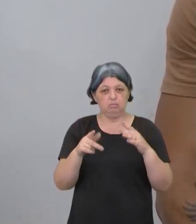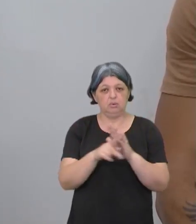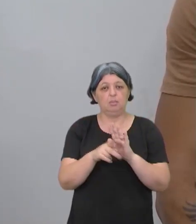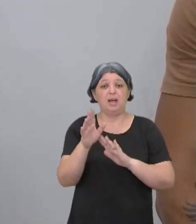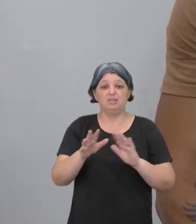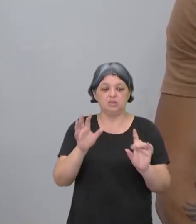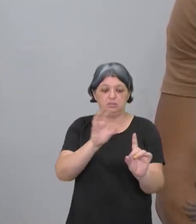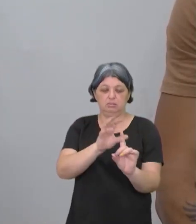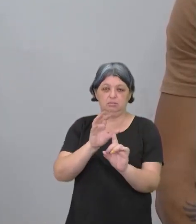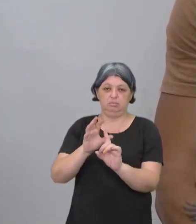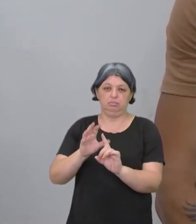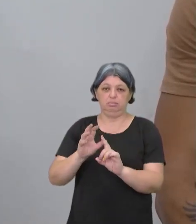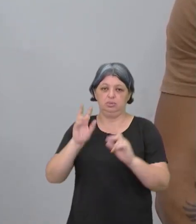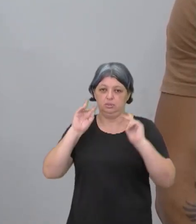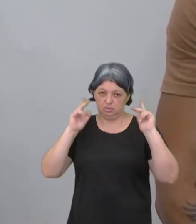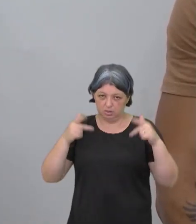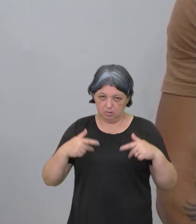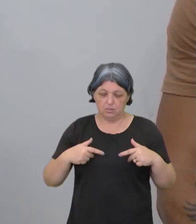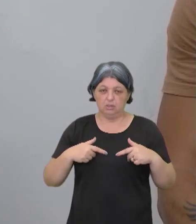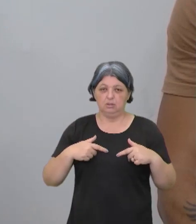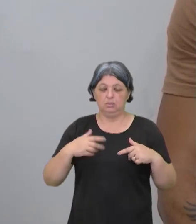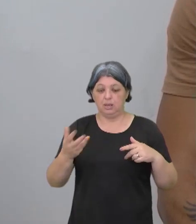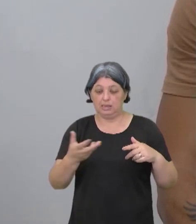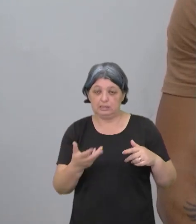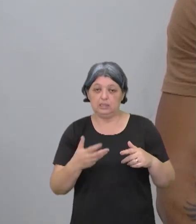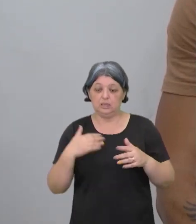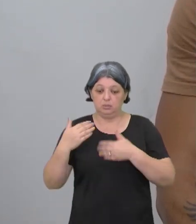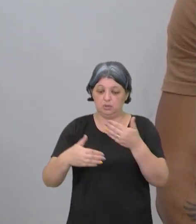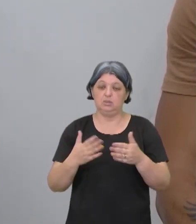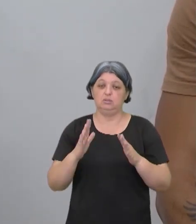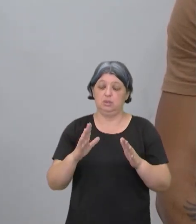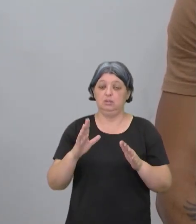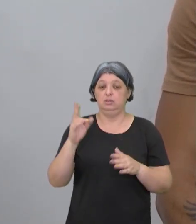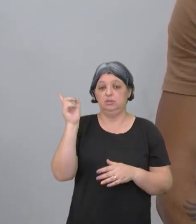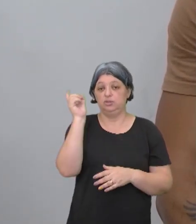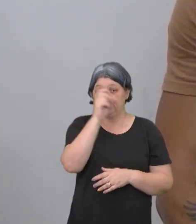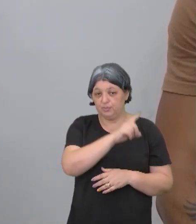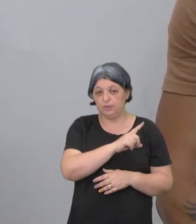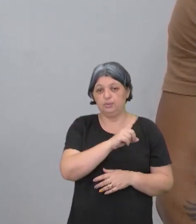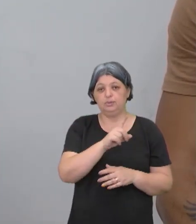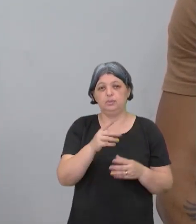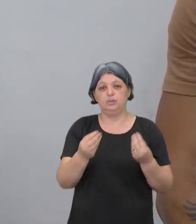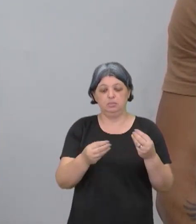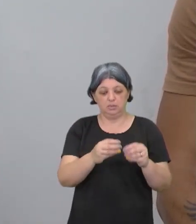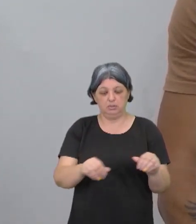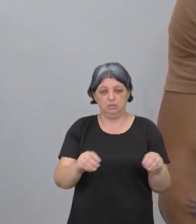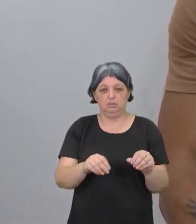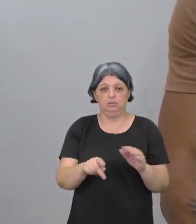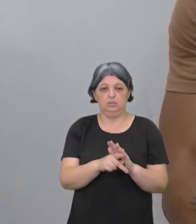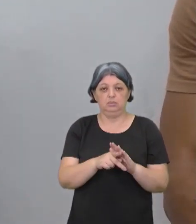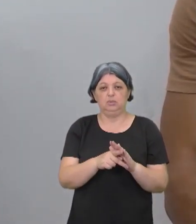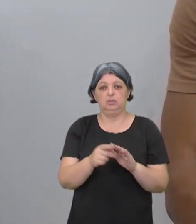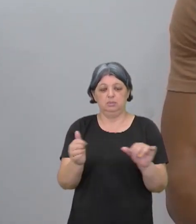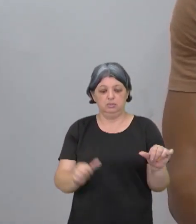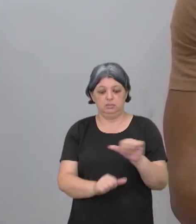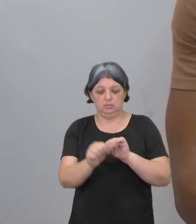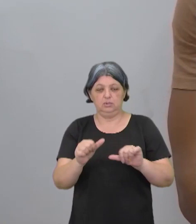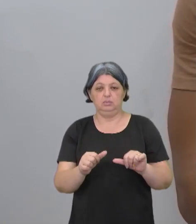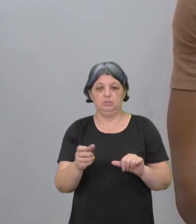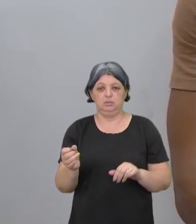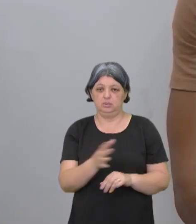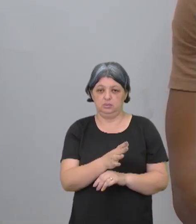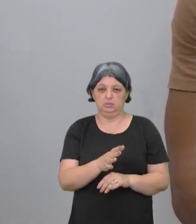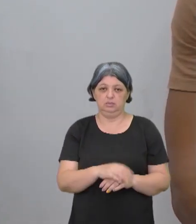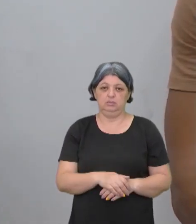vezes piora, acelera esses processos e dificulta muito aí o solo a conseguir se regenerar, principalmente porque o solo é um recurso